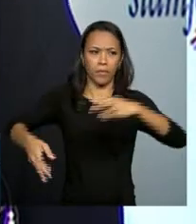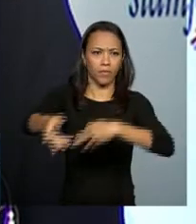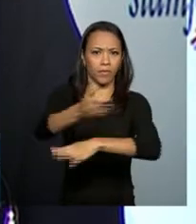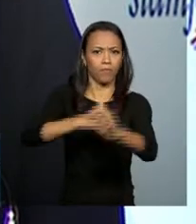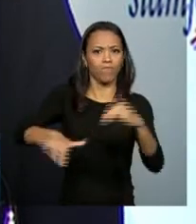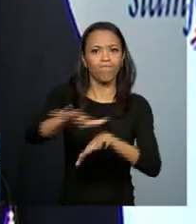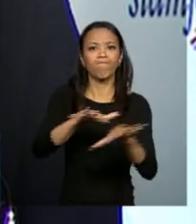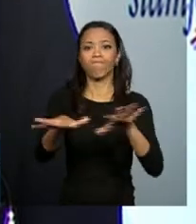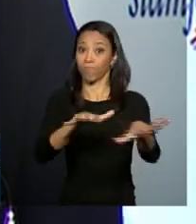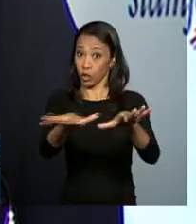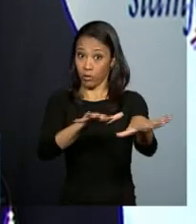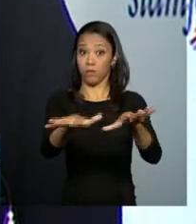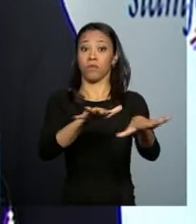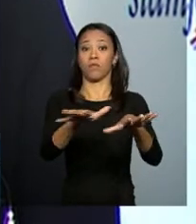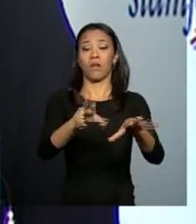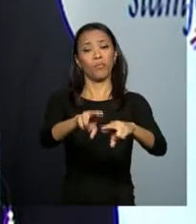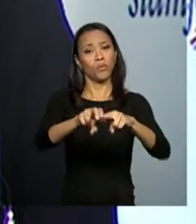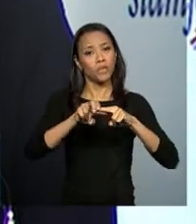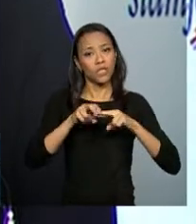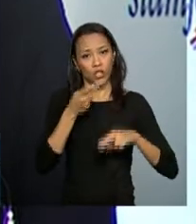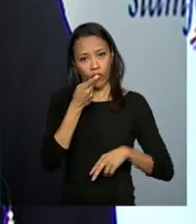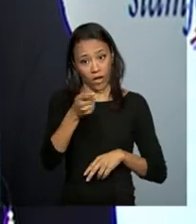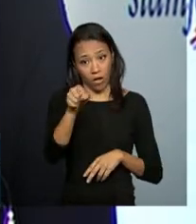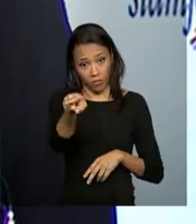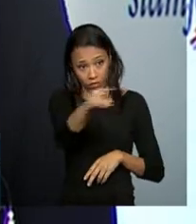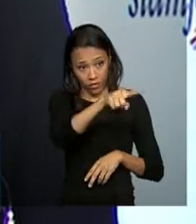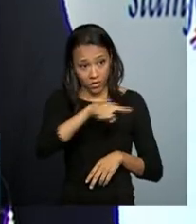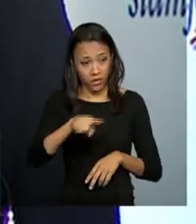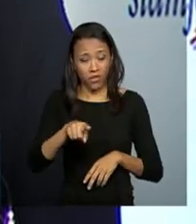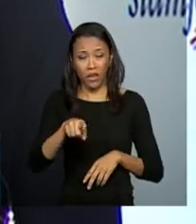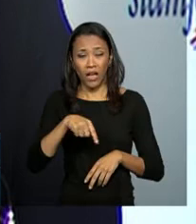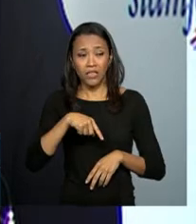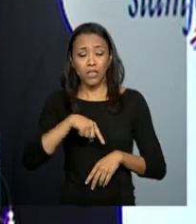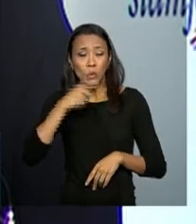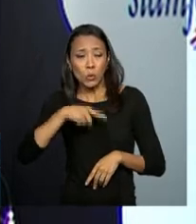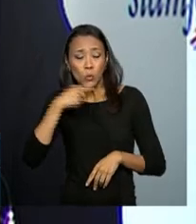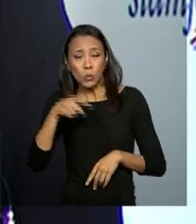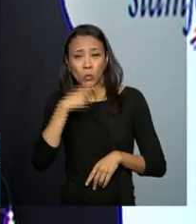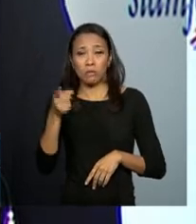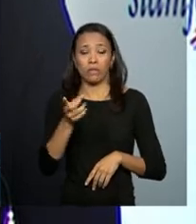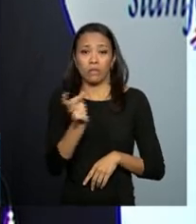isso, não deixem que as incertezas conjunturais